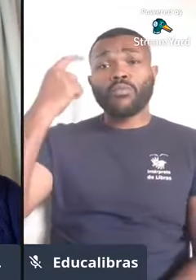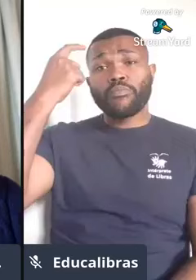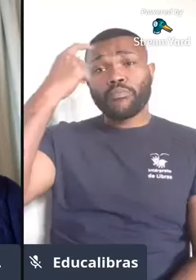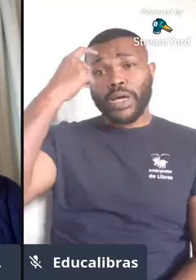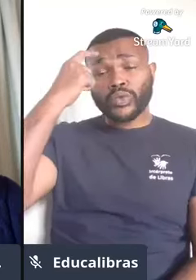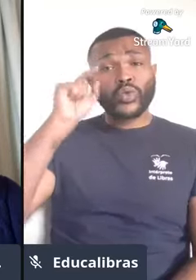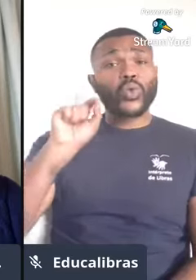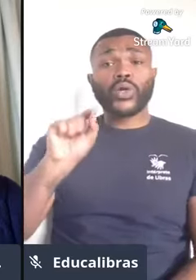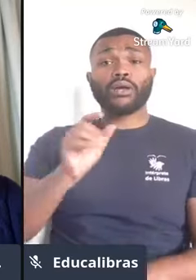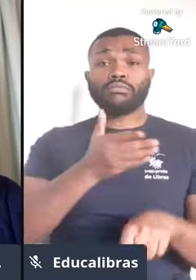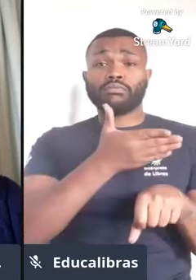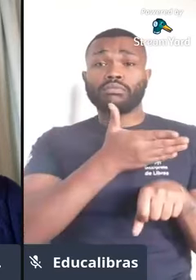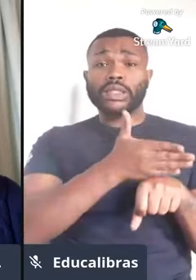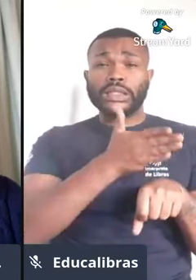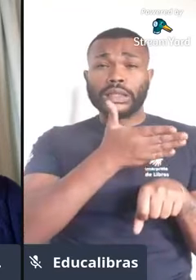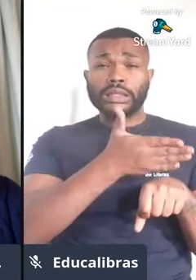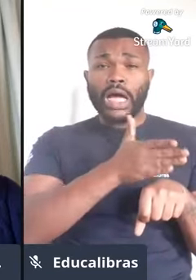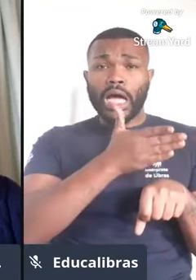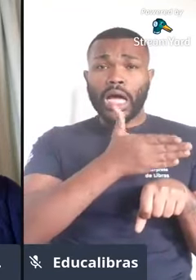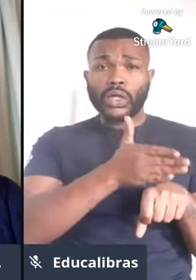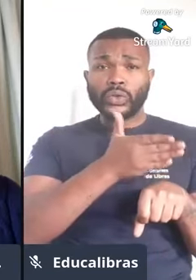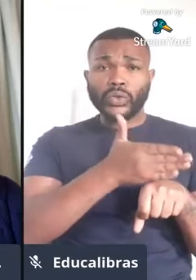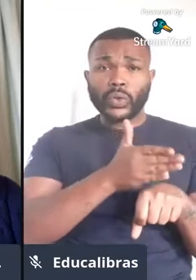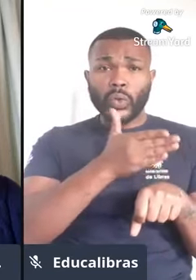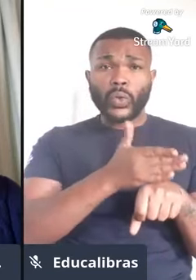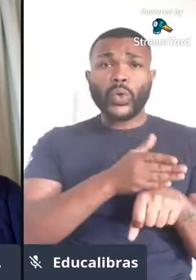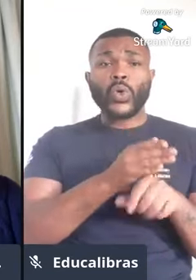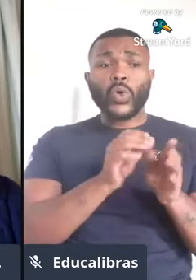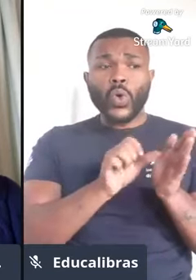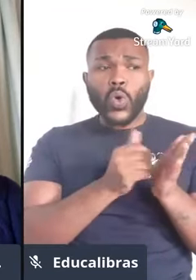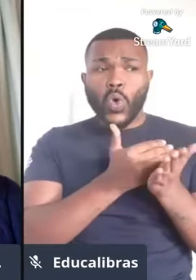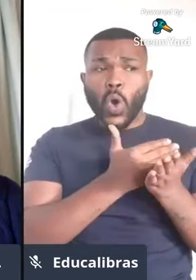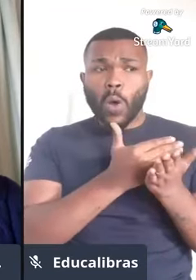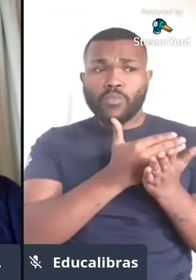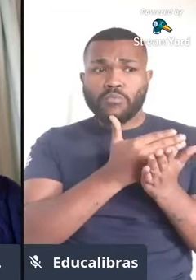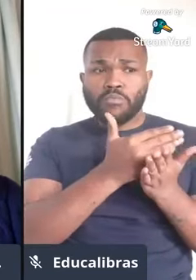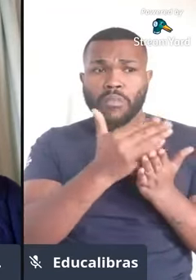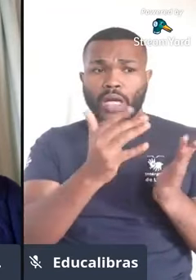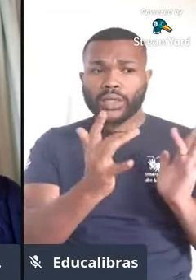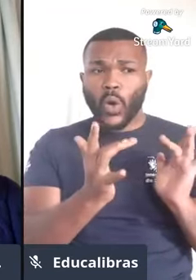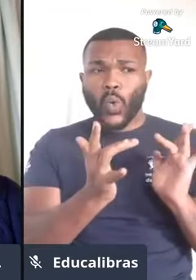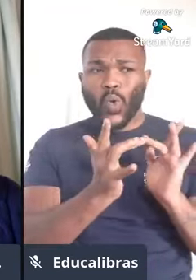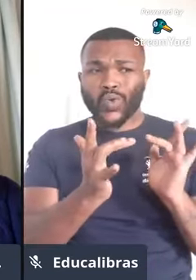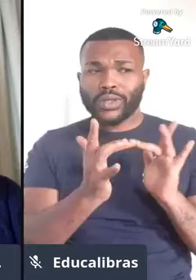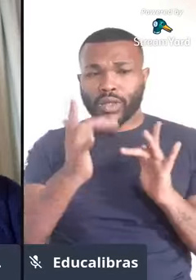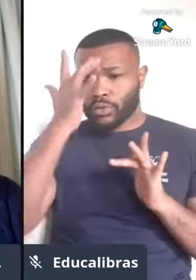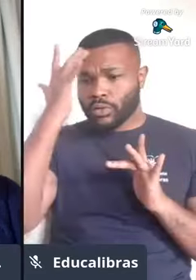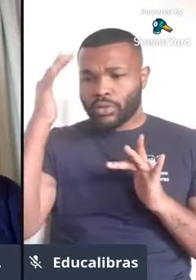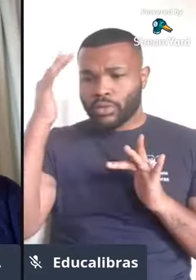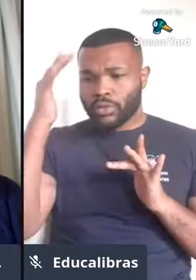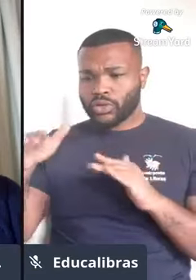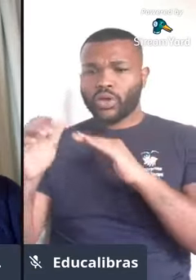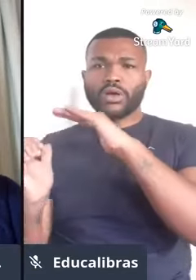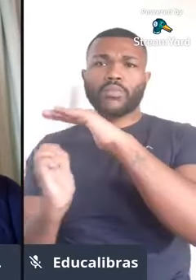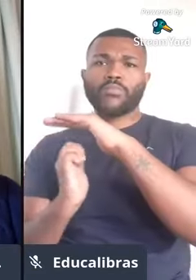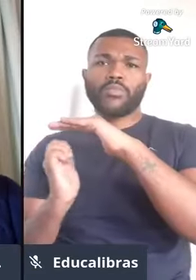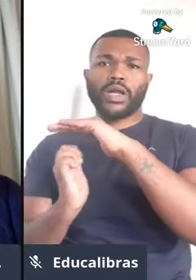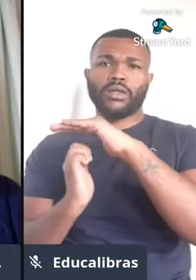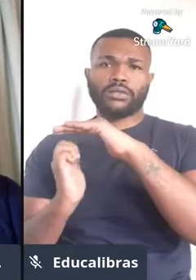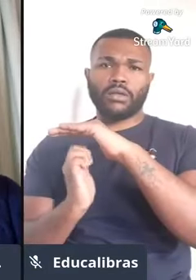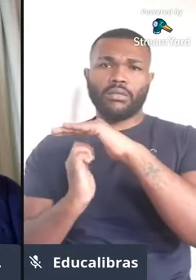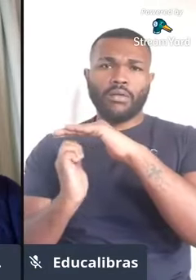se transformaria na principal porta de entrada de pessoas com deficiência na empresa. certo? Não só